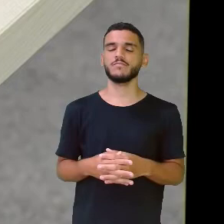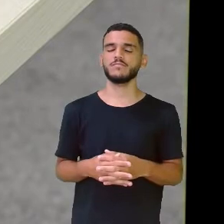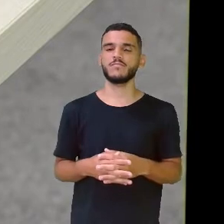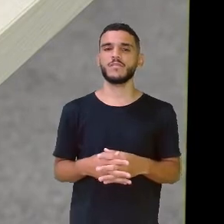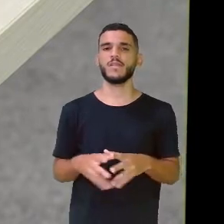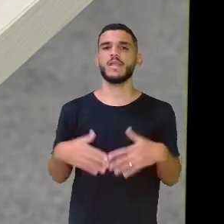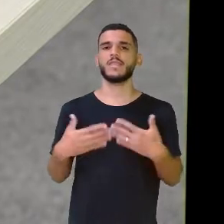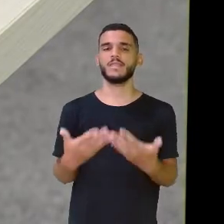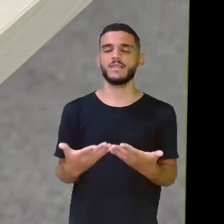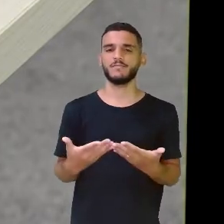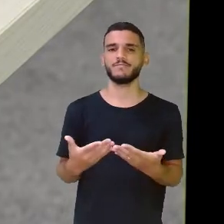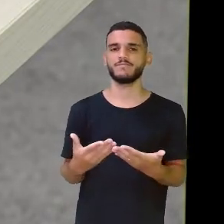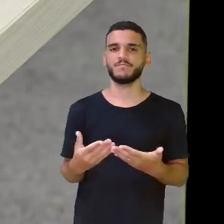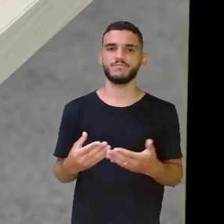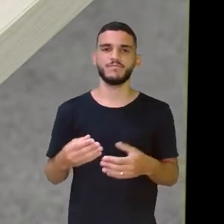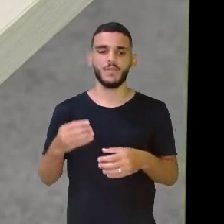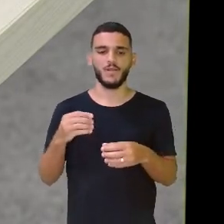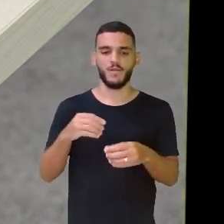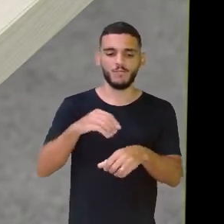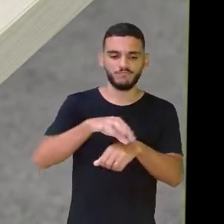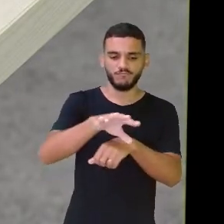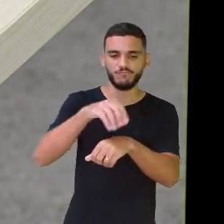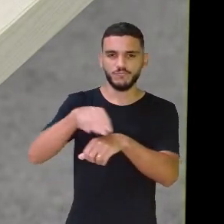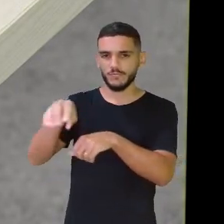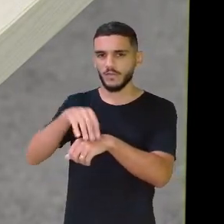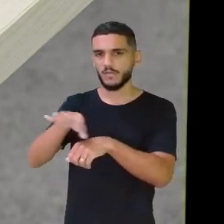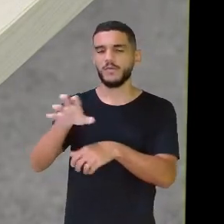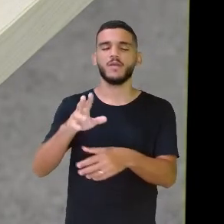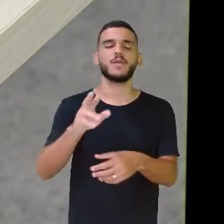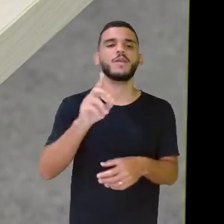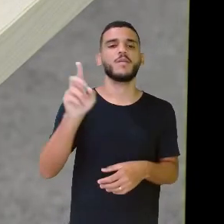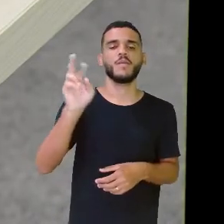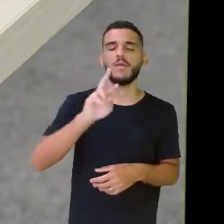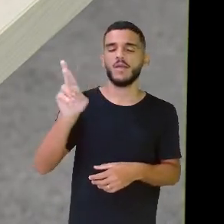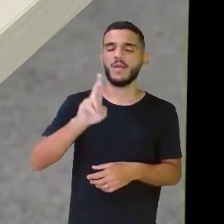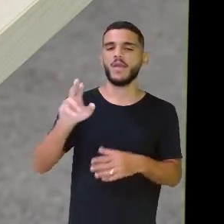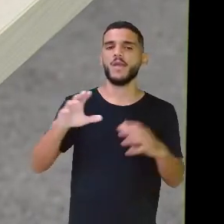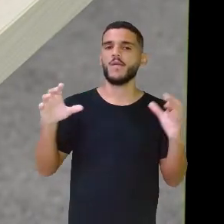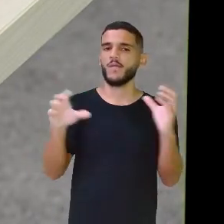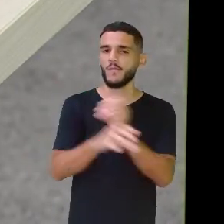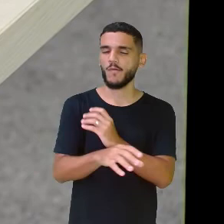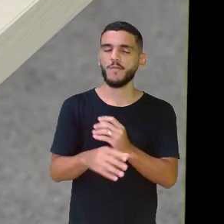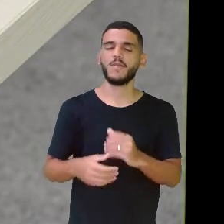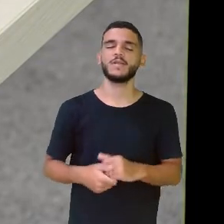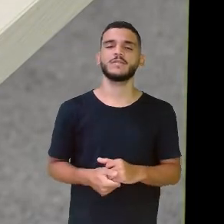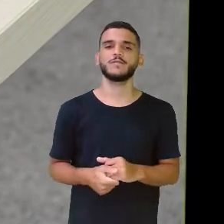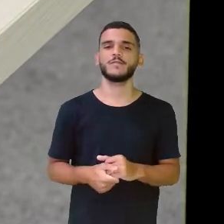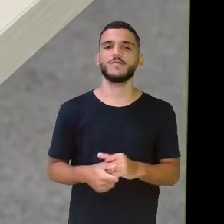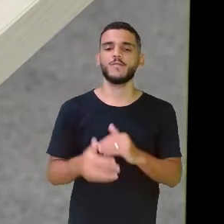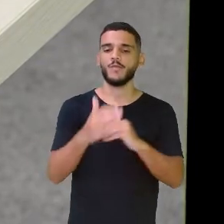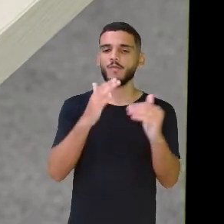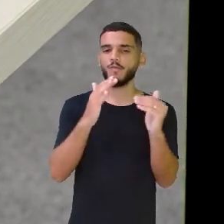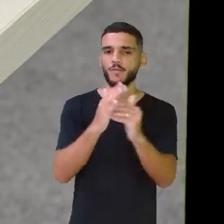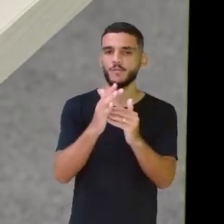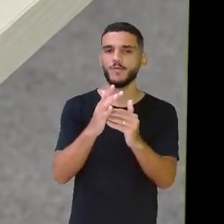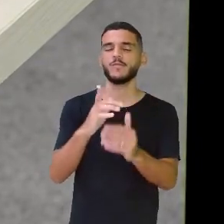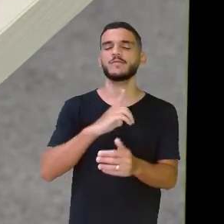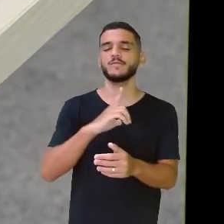meu real inteiro, todo mundo com a mesma quantidade. Vamos dividir irmãmente aqui, ó.